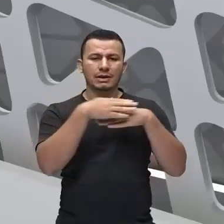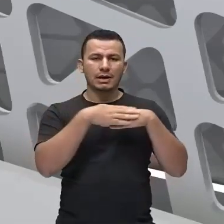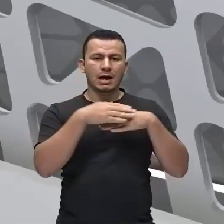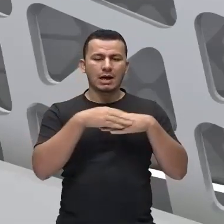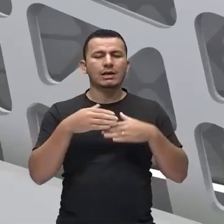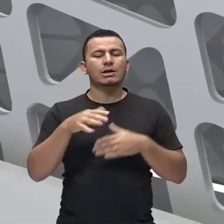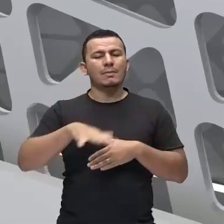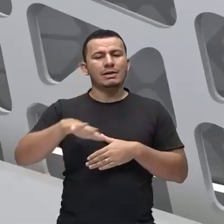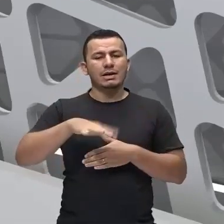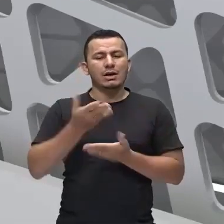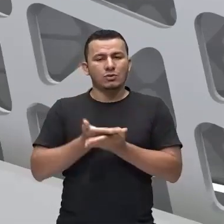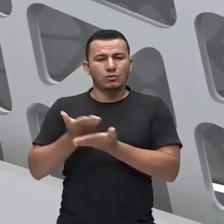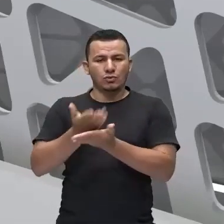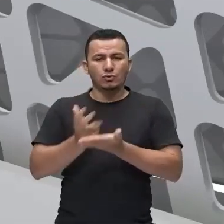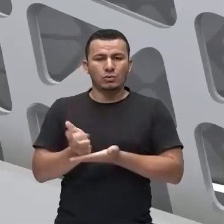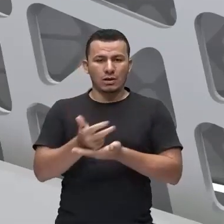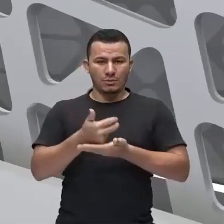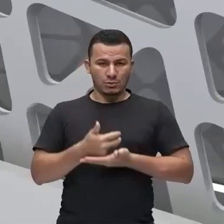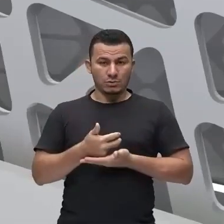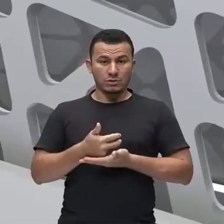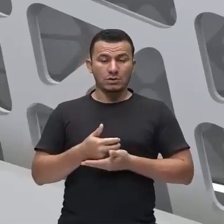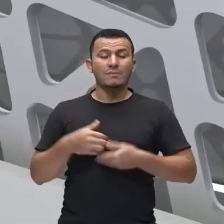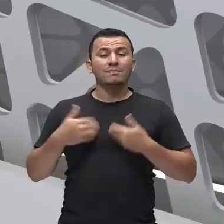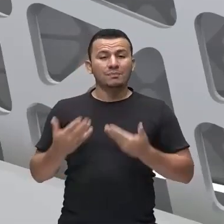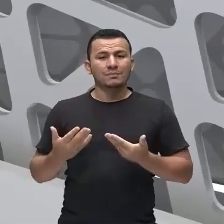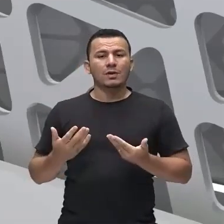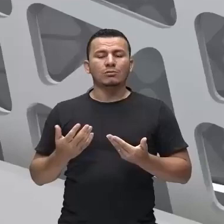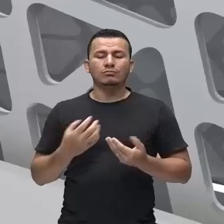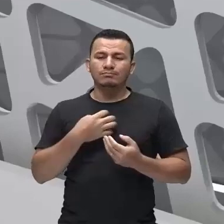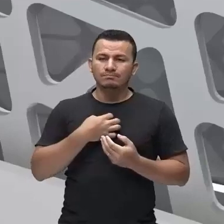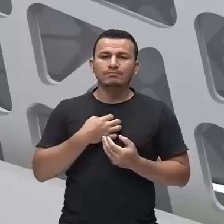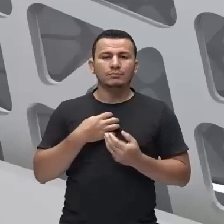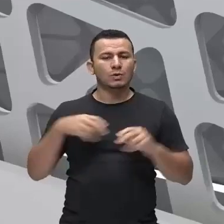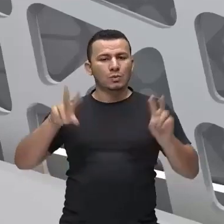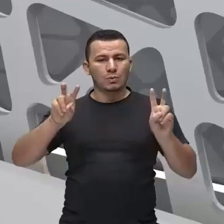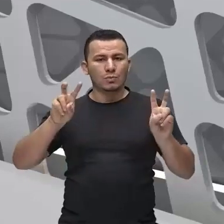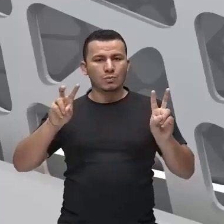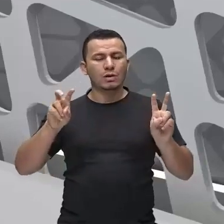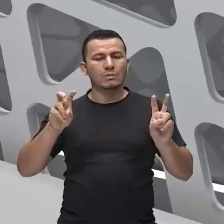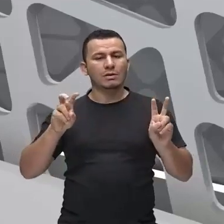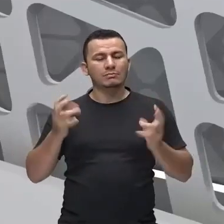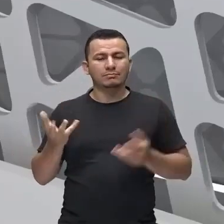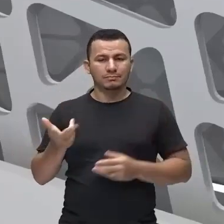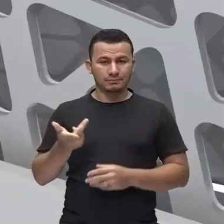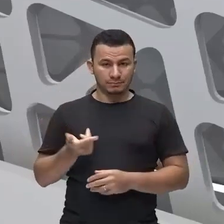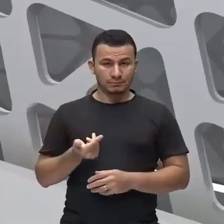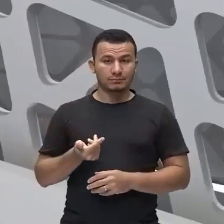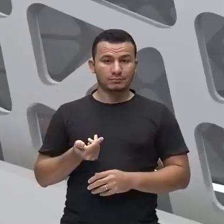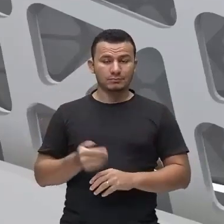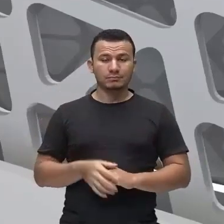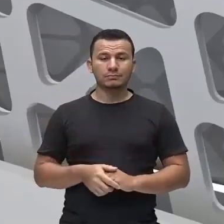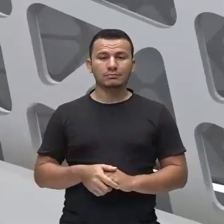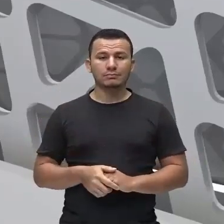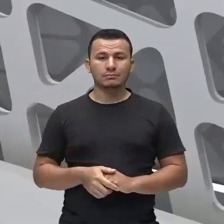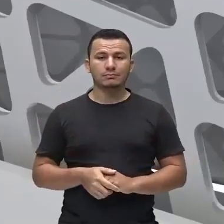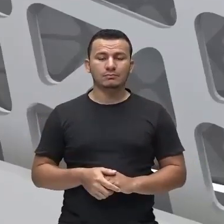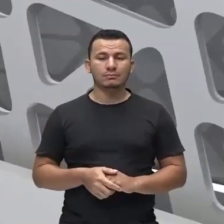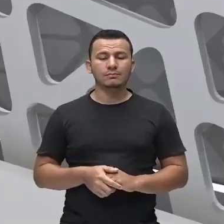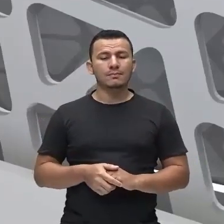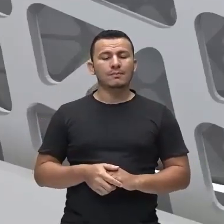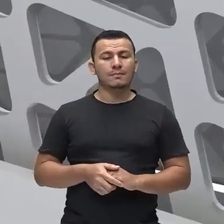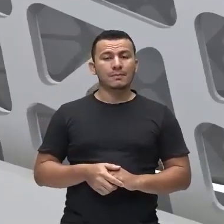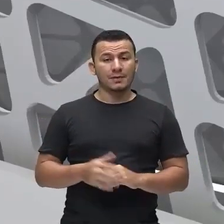da embriologia, tá? Então, realmente é um conteúdo muito fascinante, tá bom? Vamos avançar